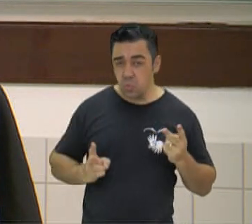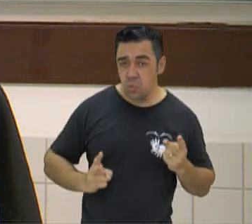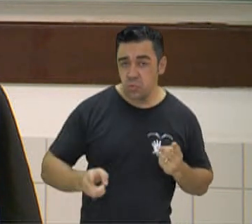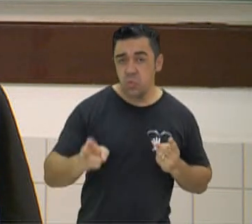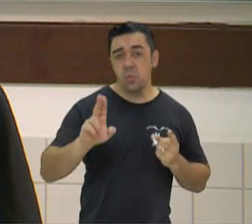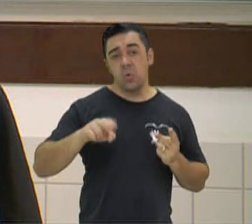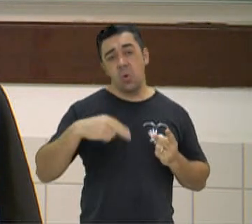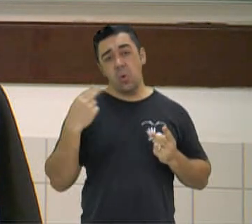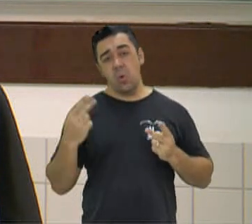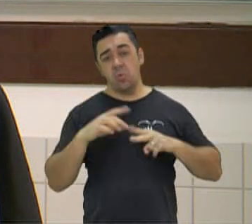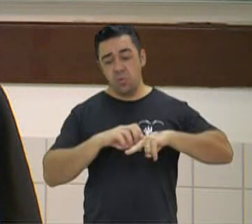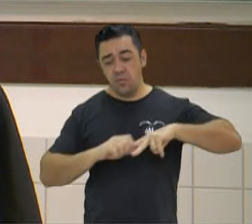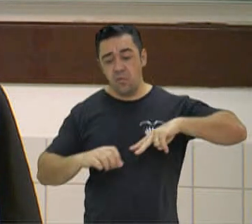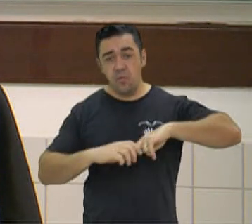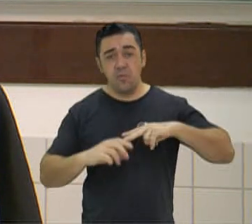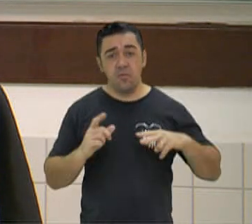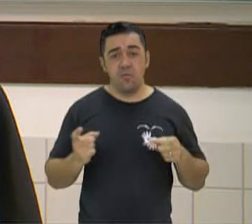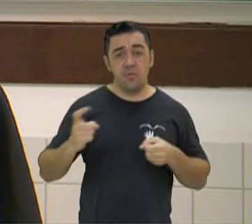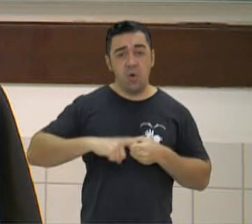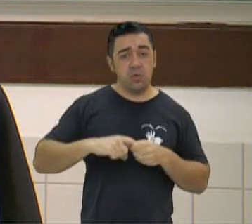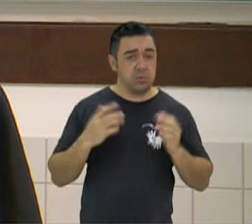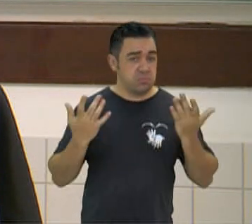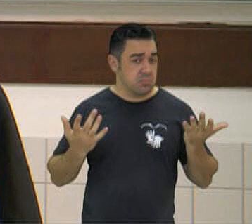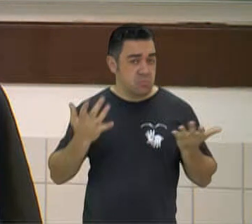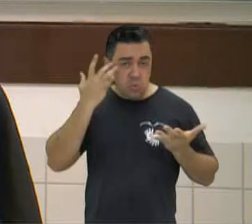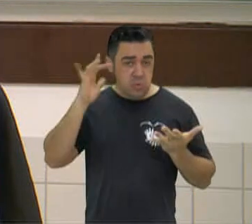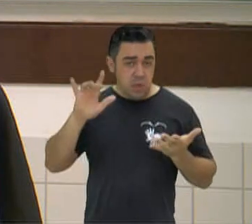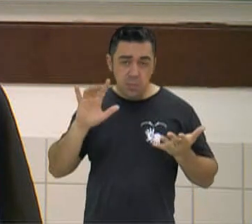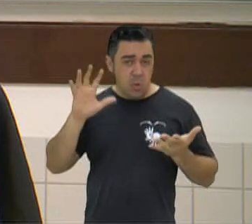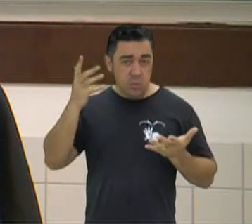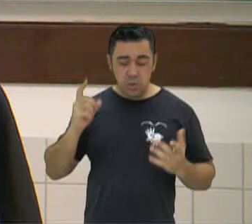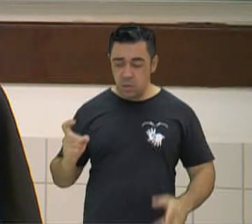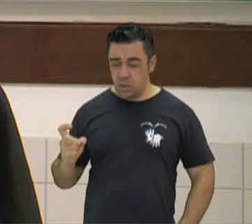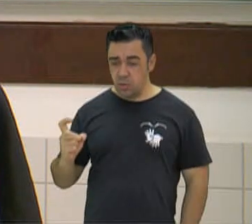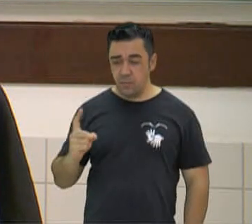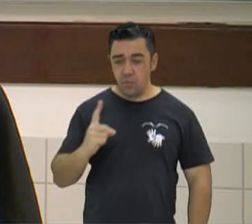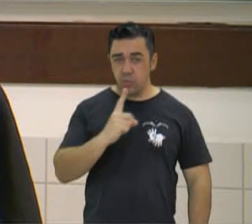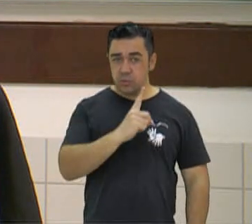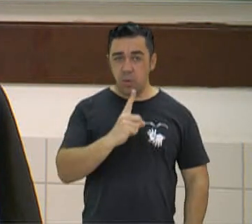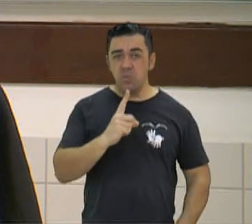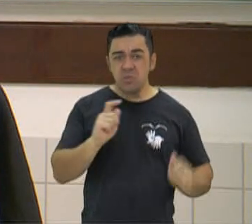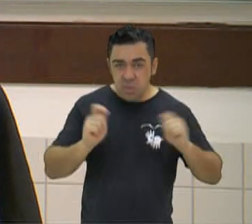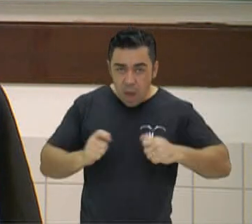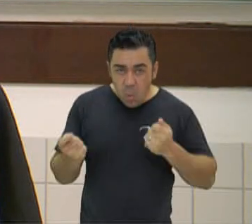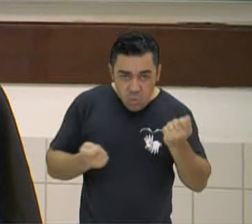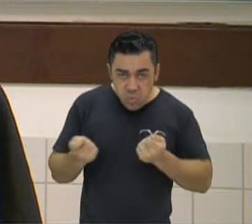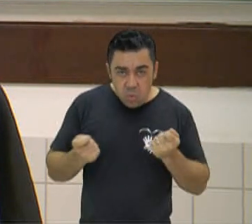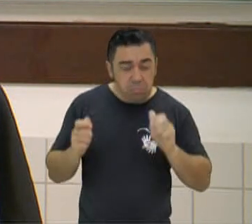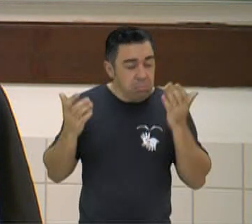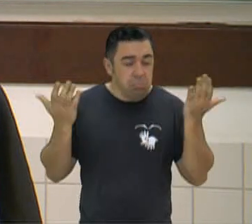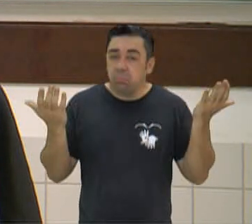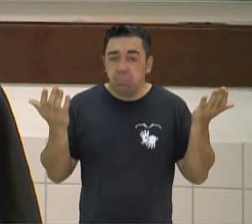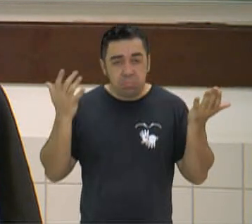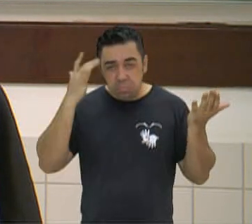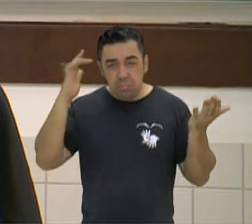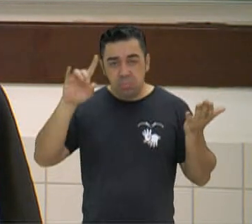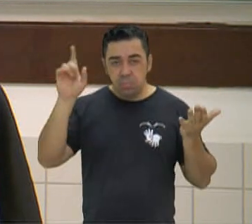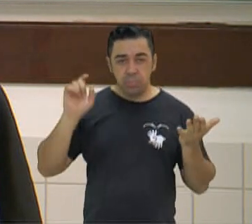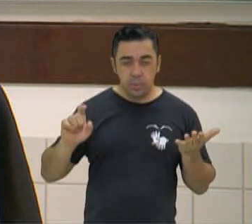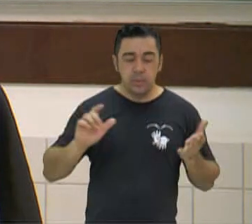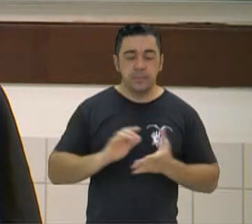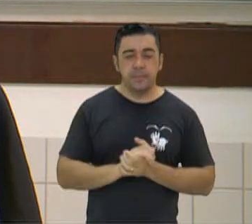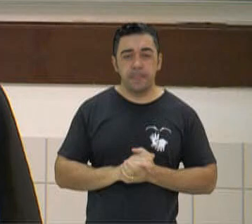esses membros, a gente não sabe o que vai acontecer, porque a evolução não é algo que você possa controlar, né? Pode ser que um dia volte a ter função, mas hoje não